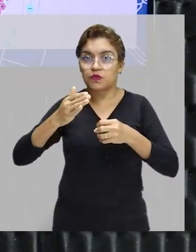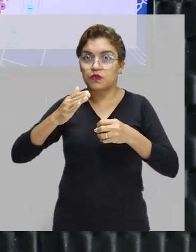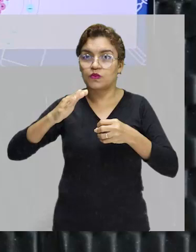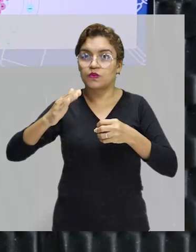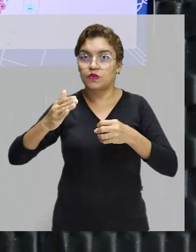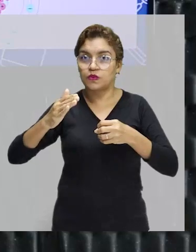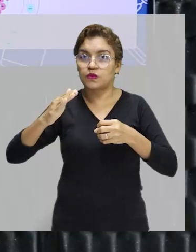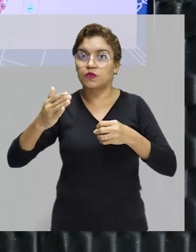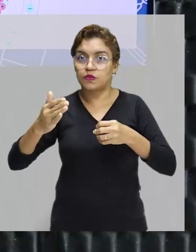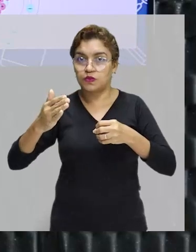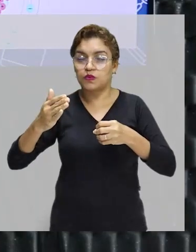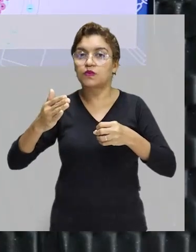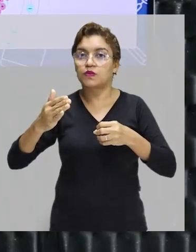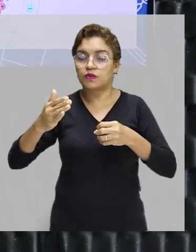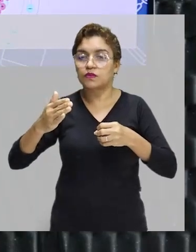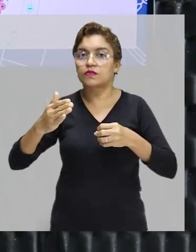energético